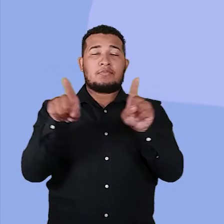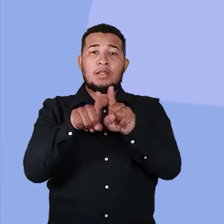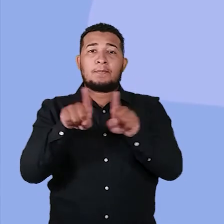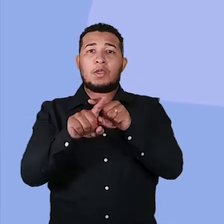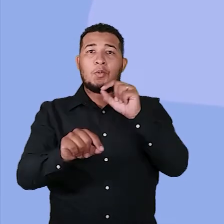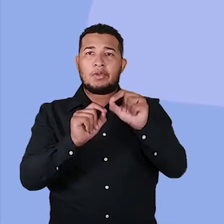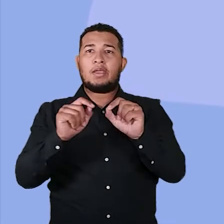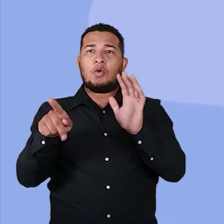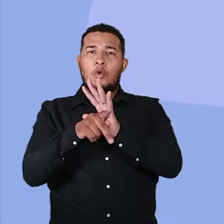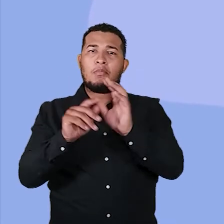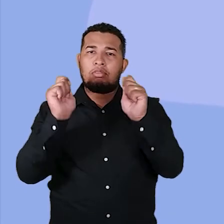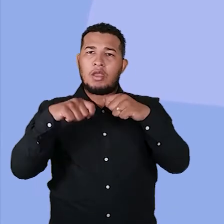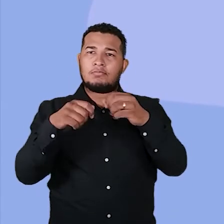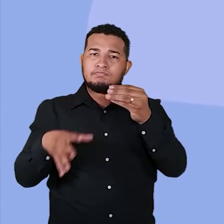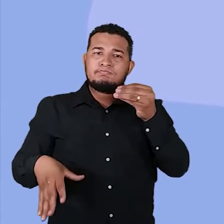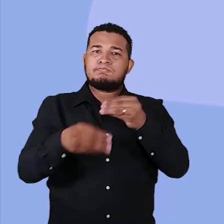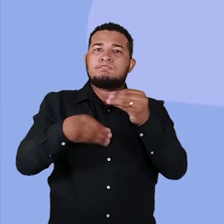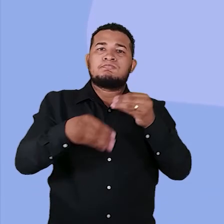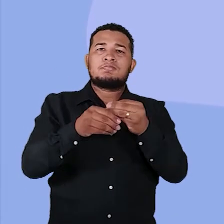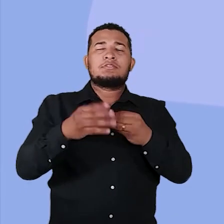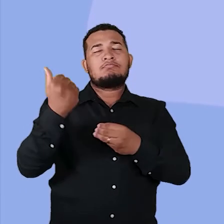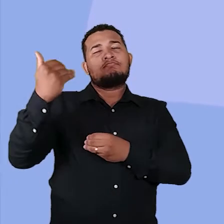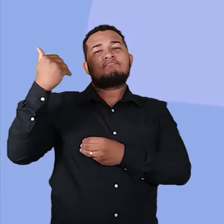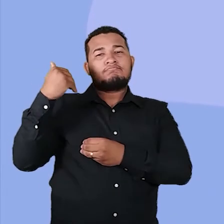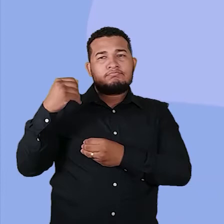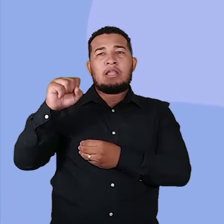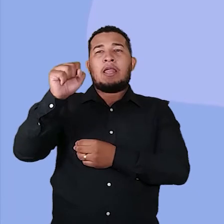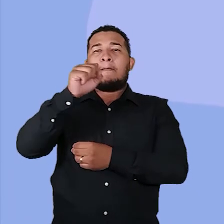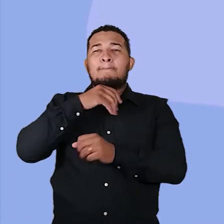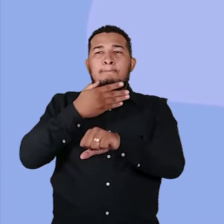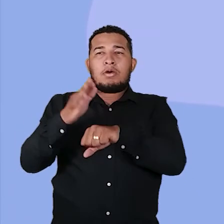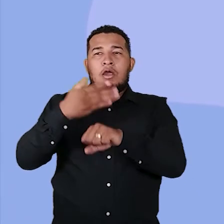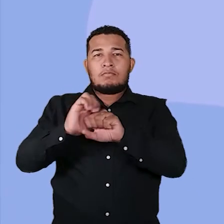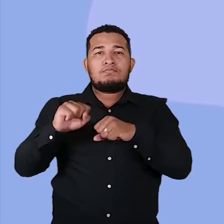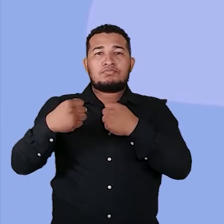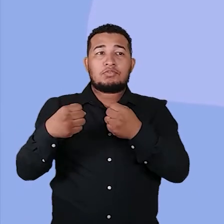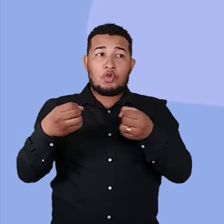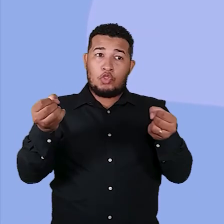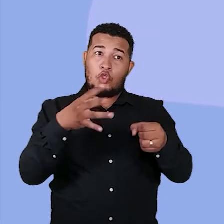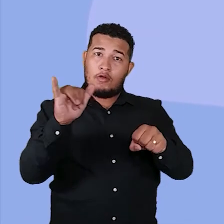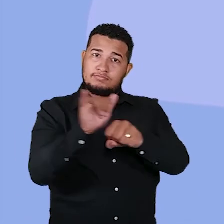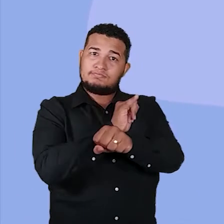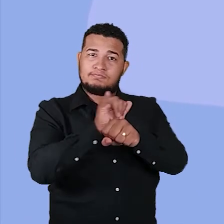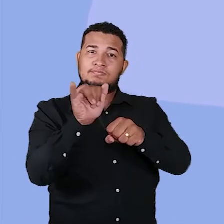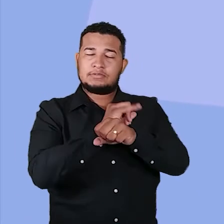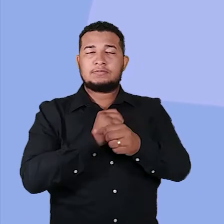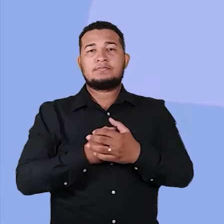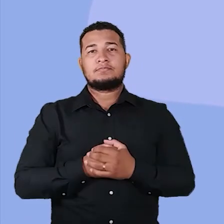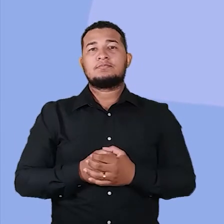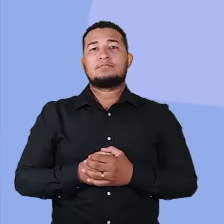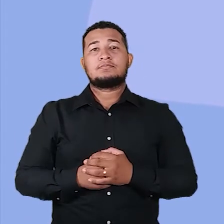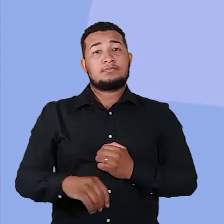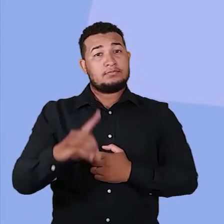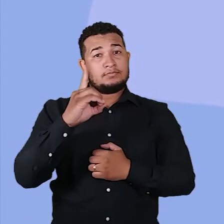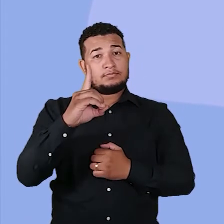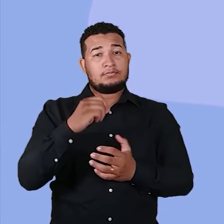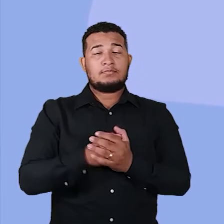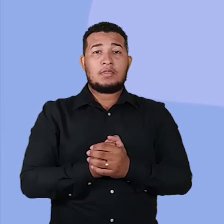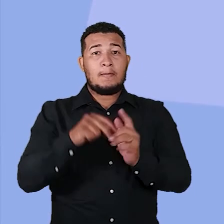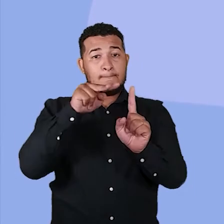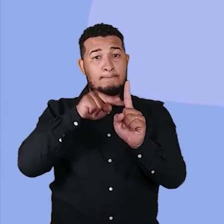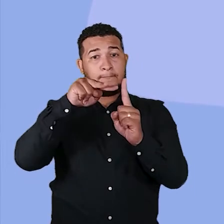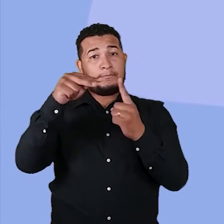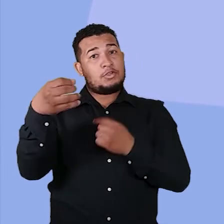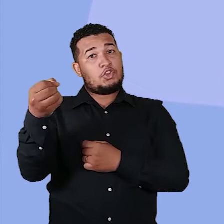a proposição da reprodução de velhas práticas com novas máquinas. Letra D: a apresentação de